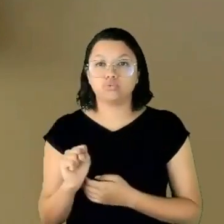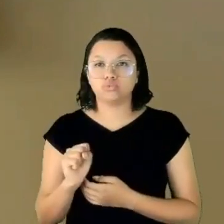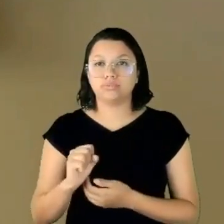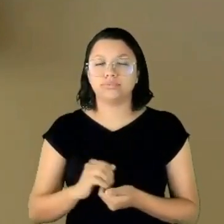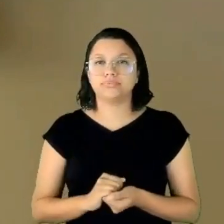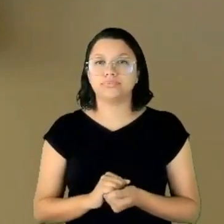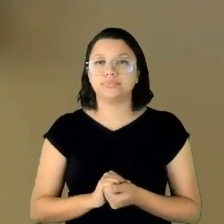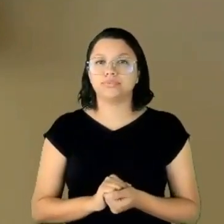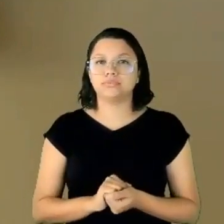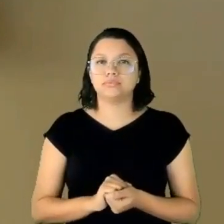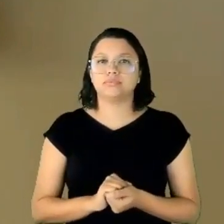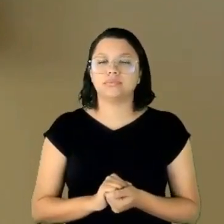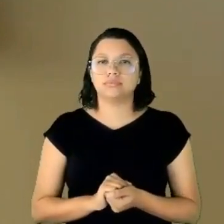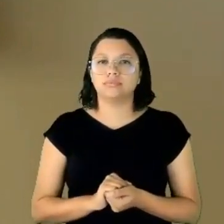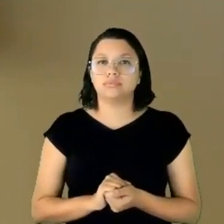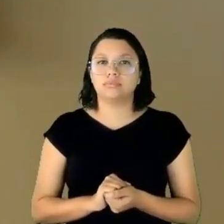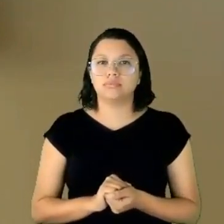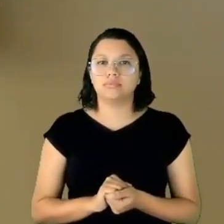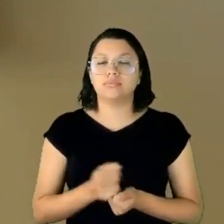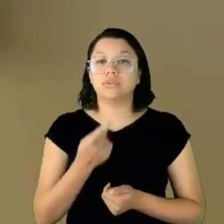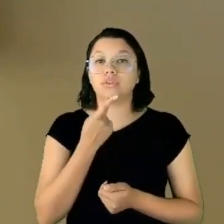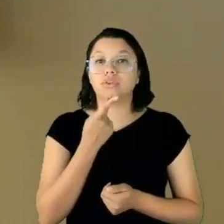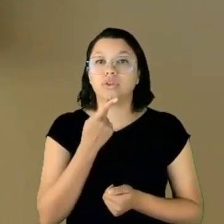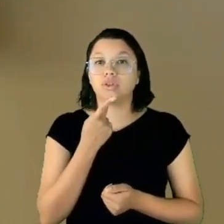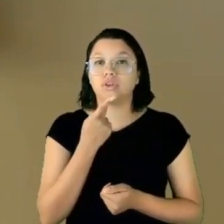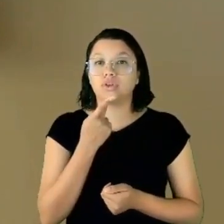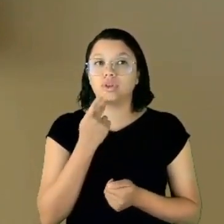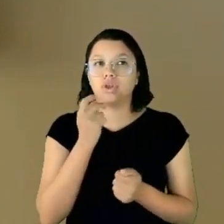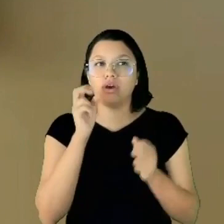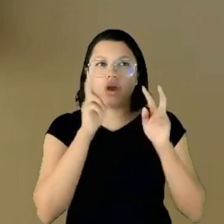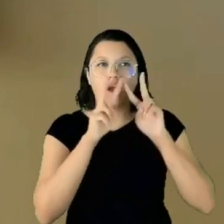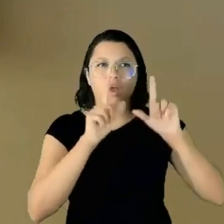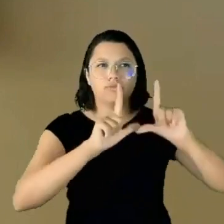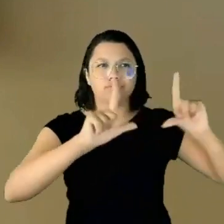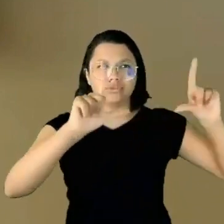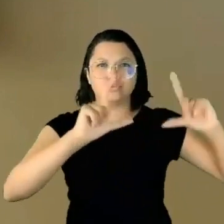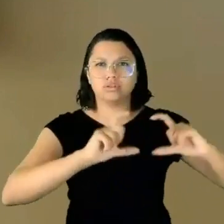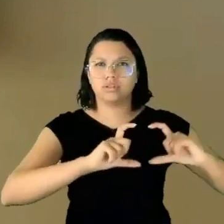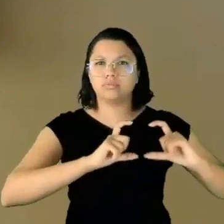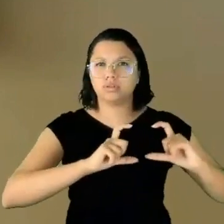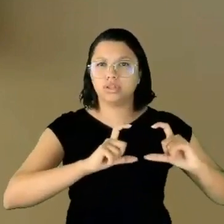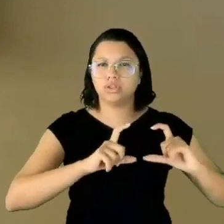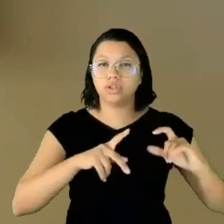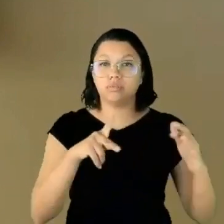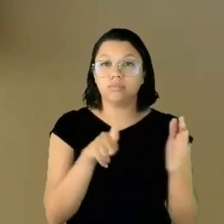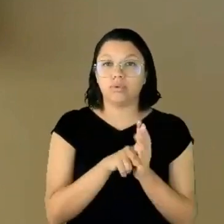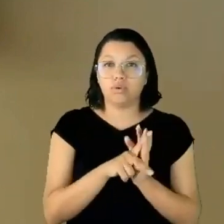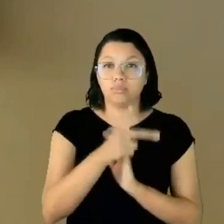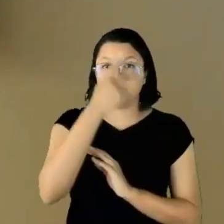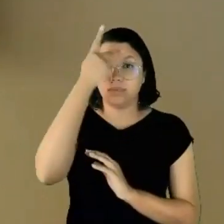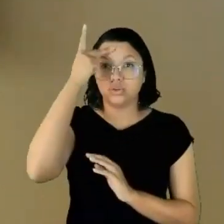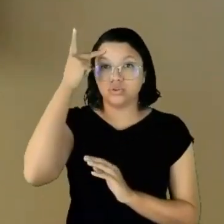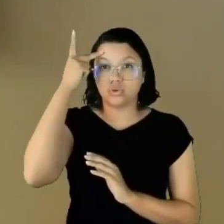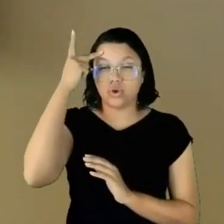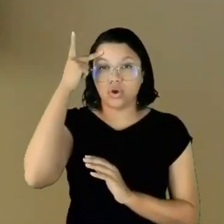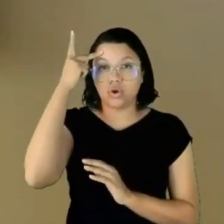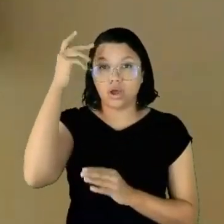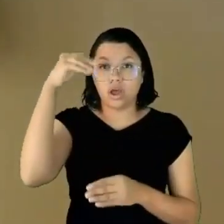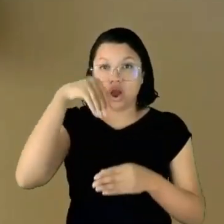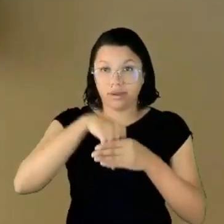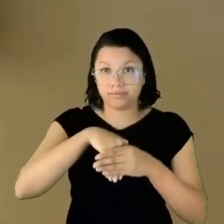do Sul ela nos diz aqui a visualização do lembrete fica restrita ao usuário interno certo?